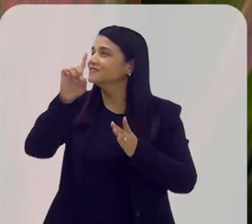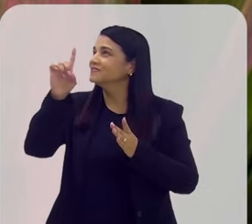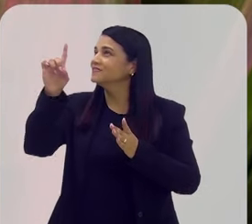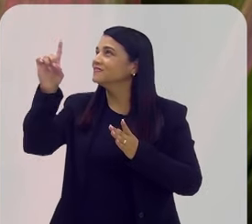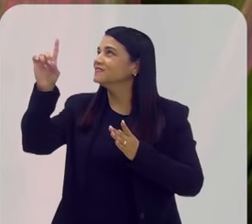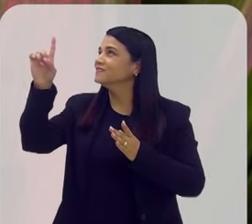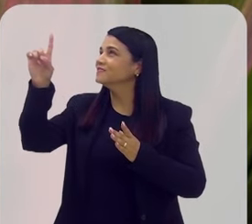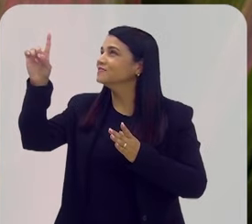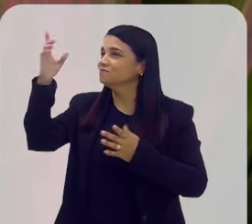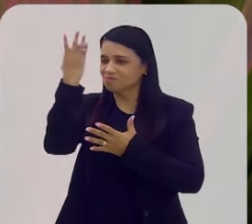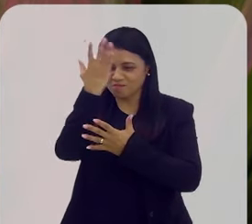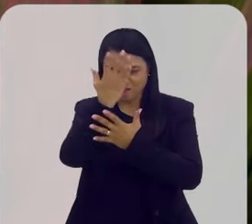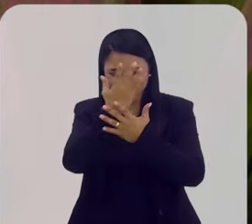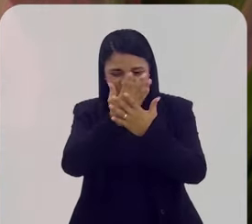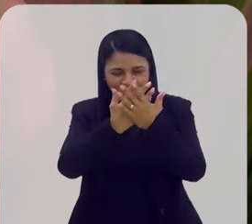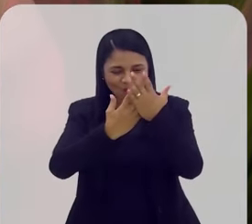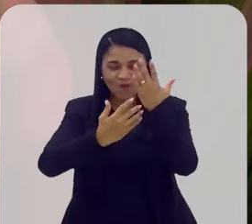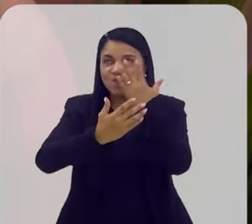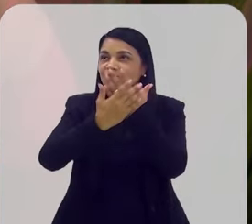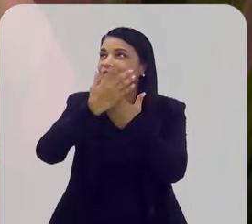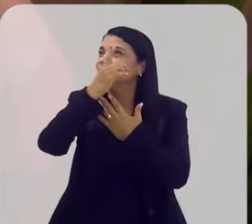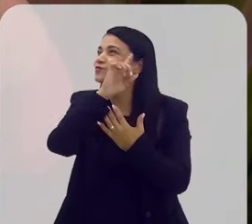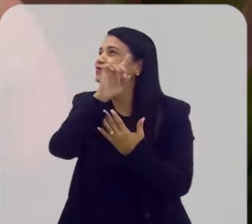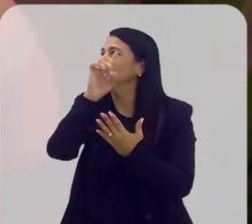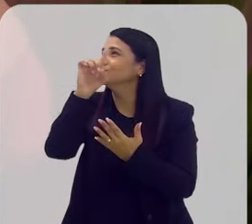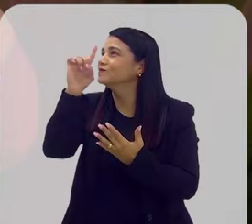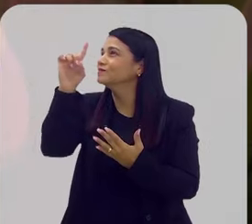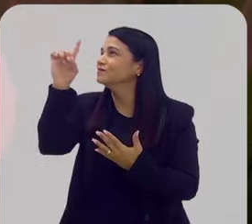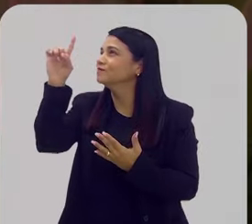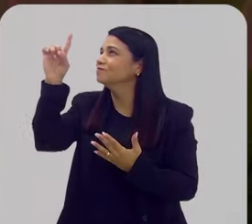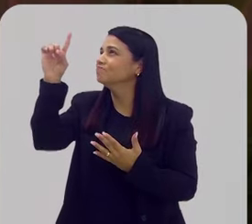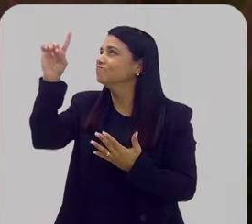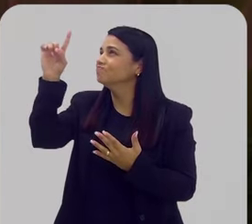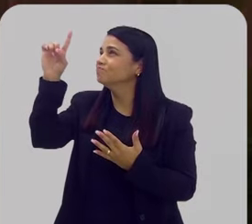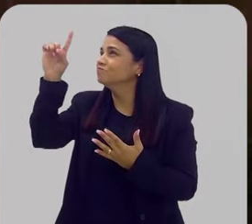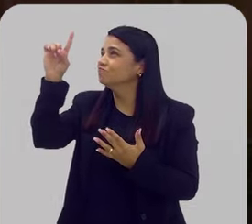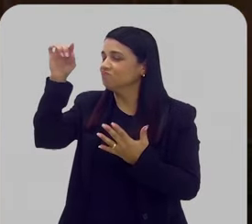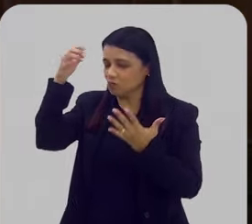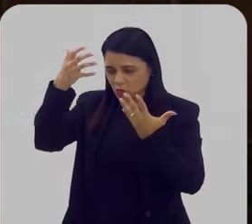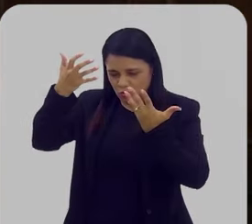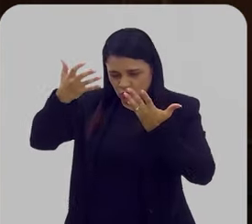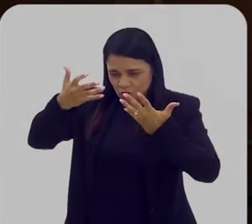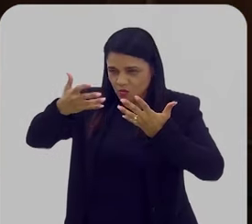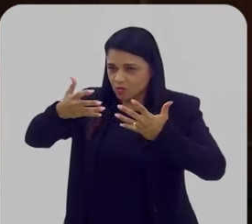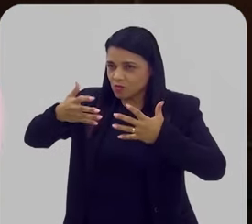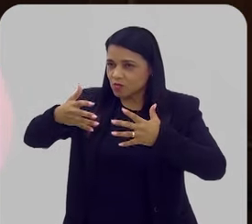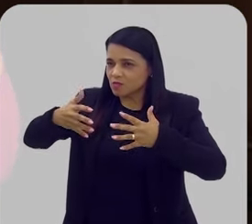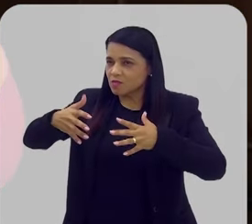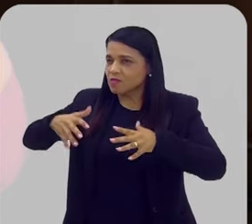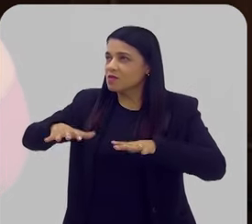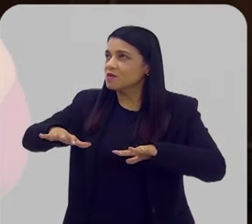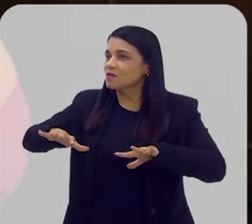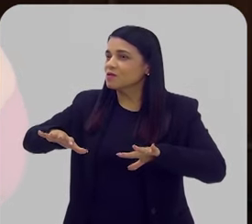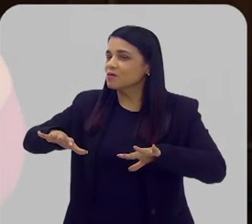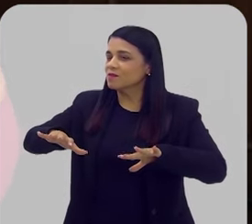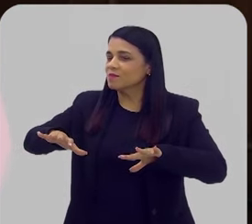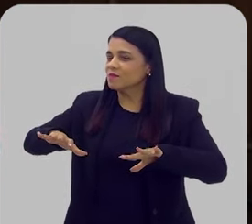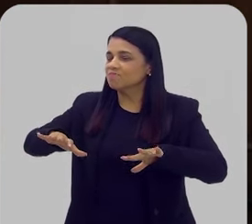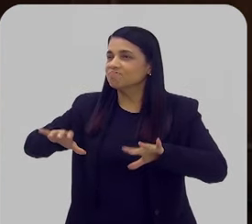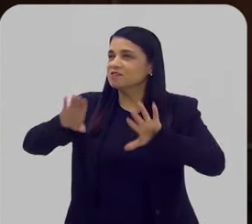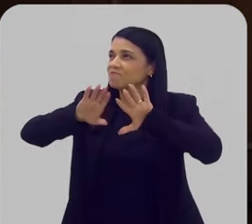criação, feito por tuas mãos, eu não quero me